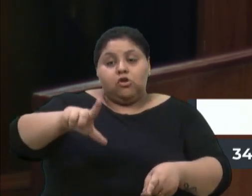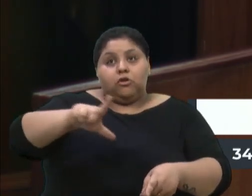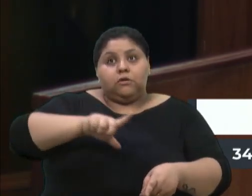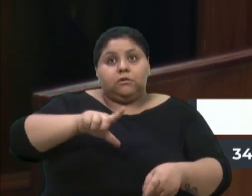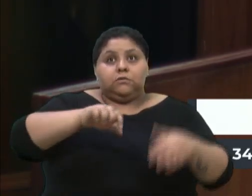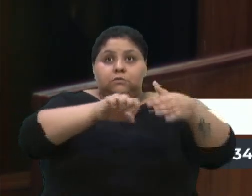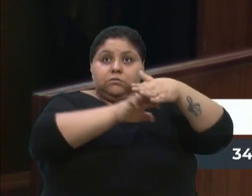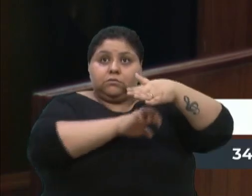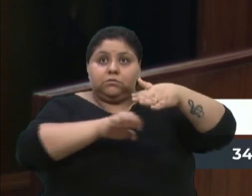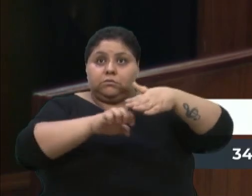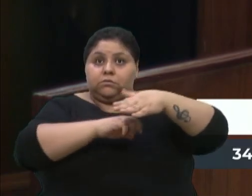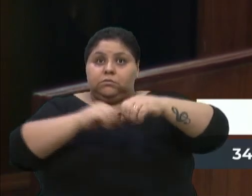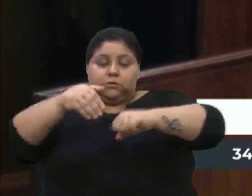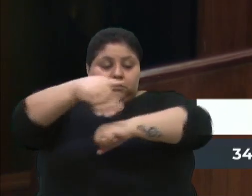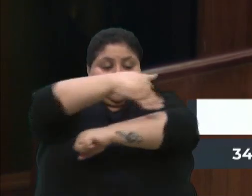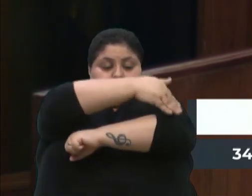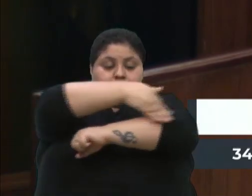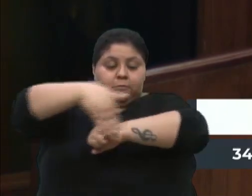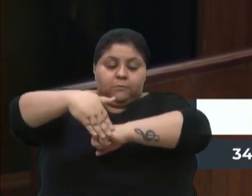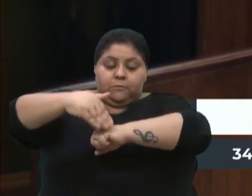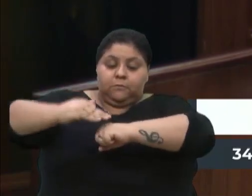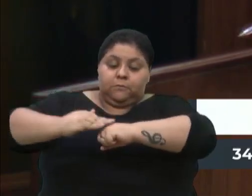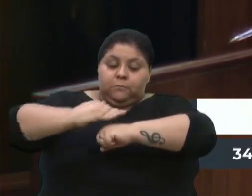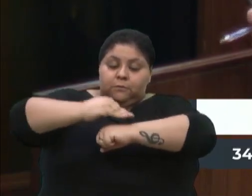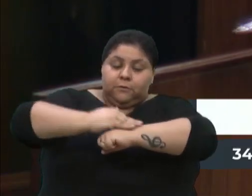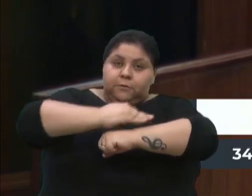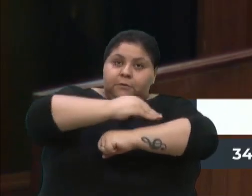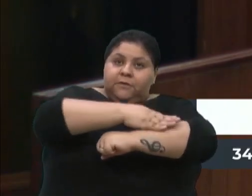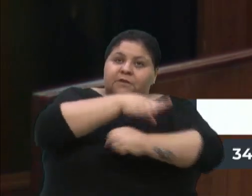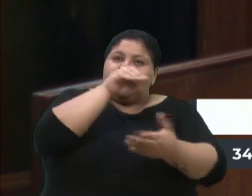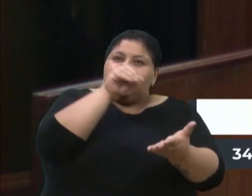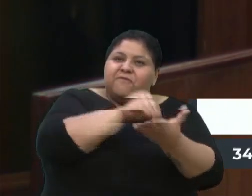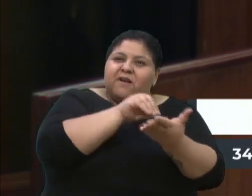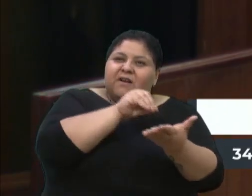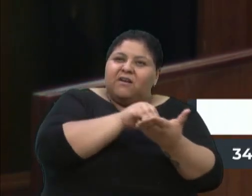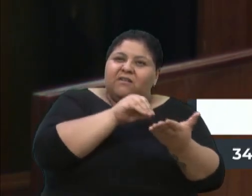os paralelepípedos, Uma parte, vereador D'Ambrosio, que tem um déficit muito grande.